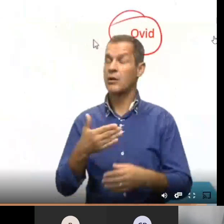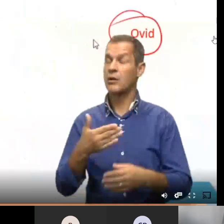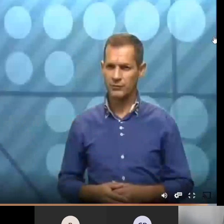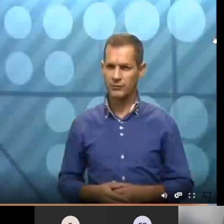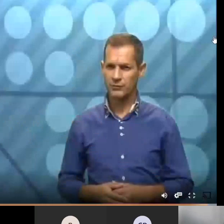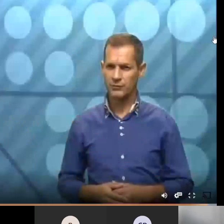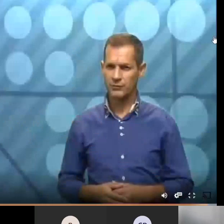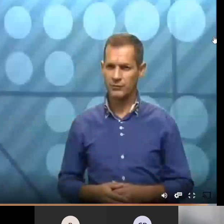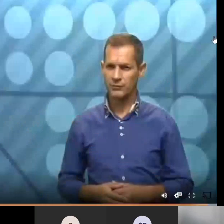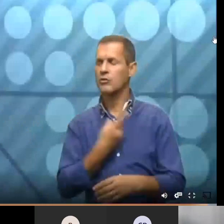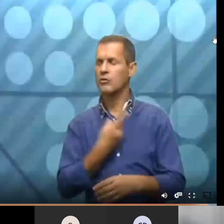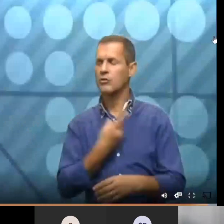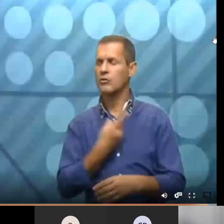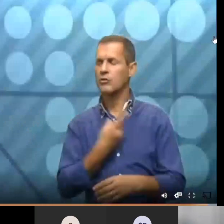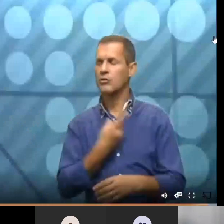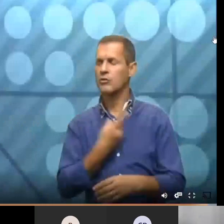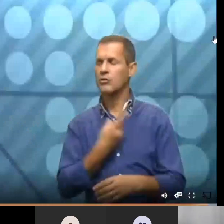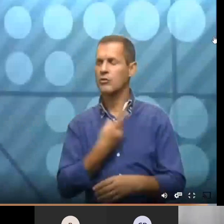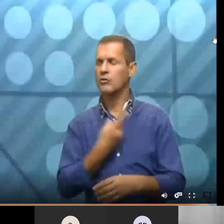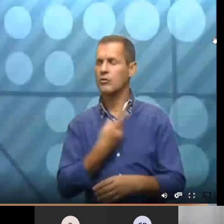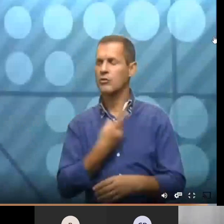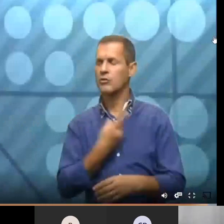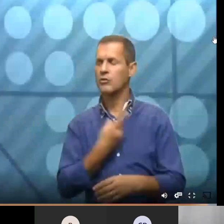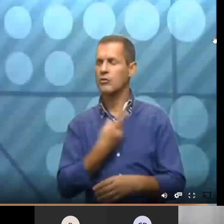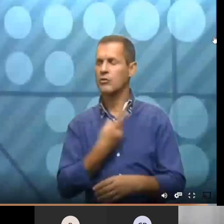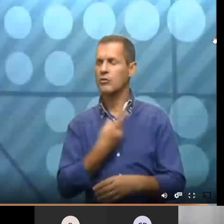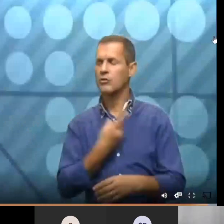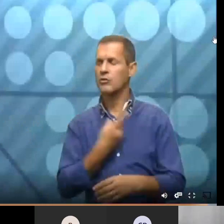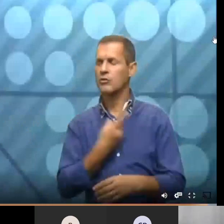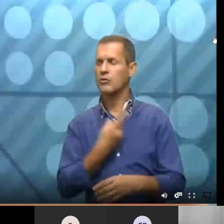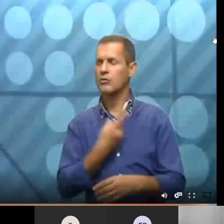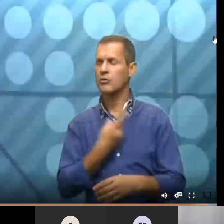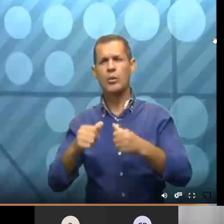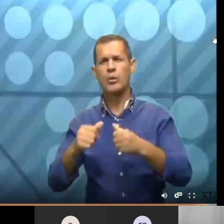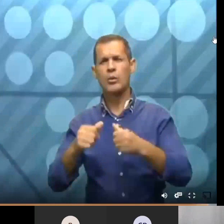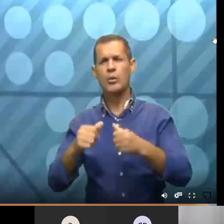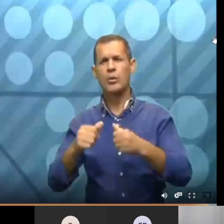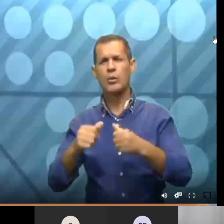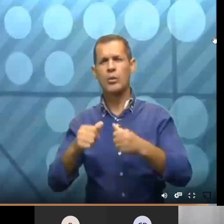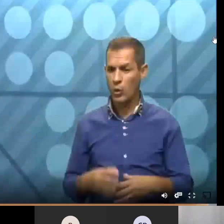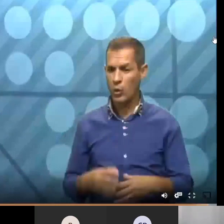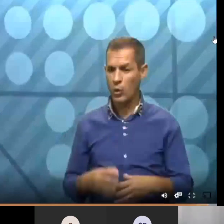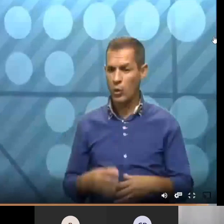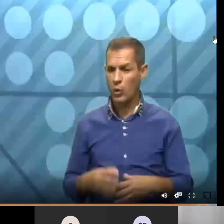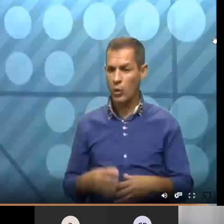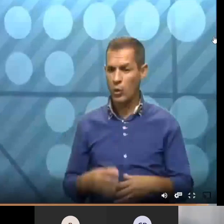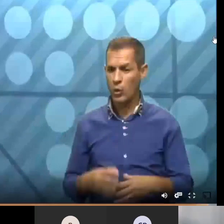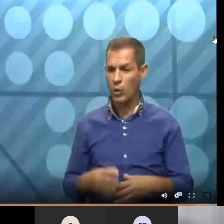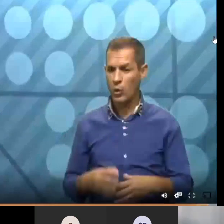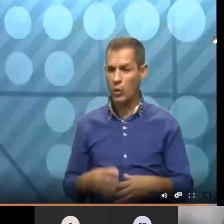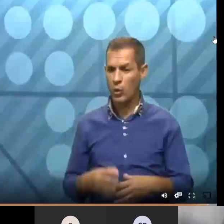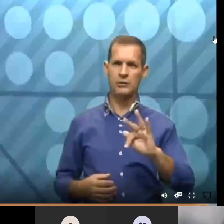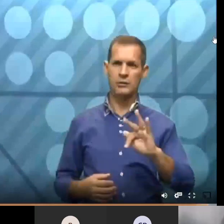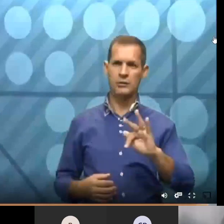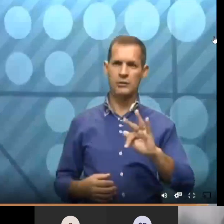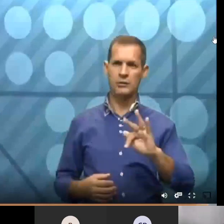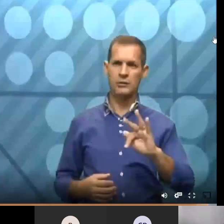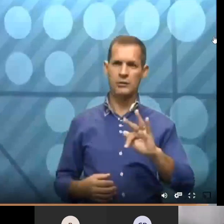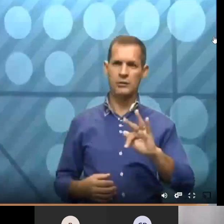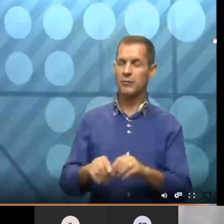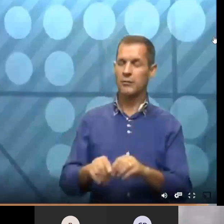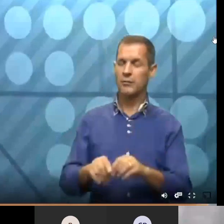essa dinâmica que nós tivemos hoje, verificado todas as estruturas dos órgãos linfóides, tanto na